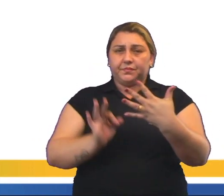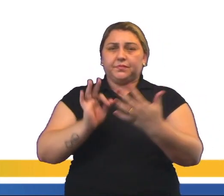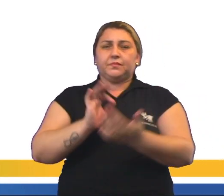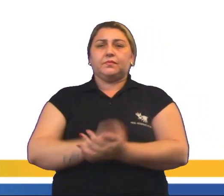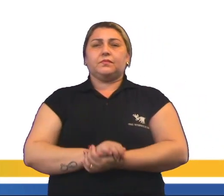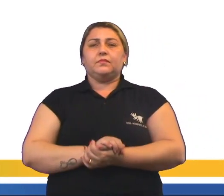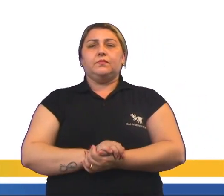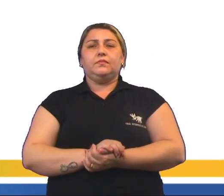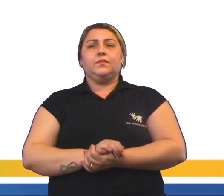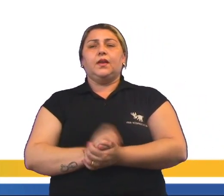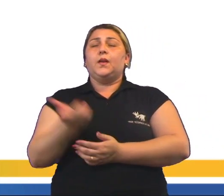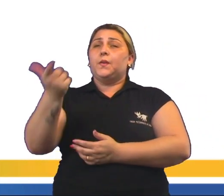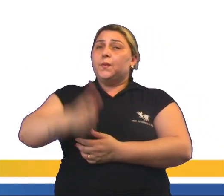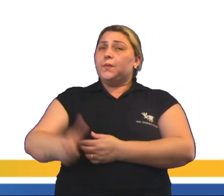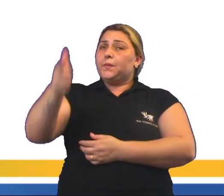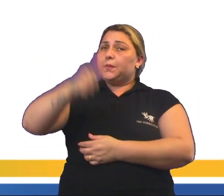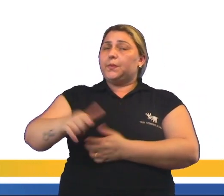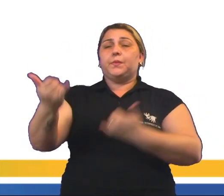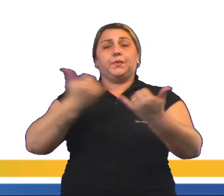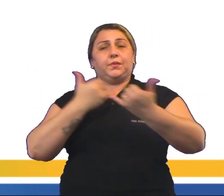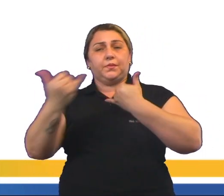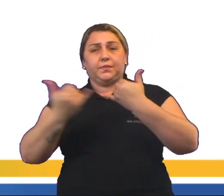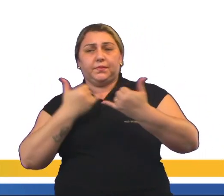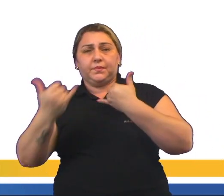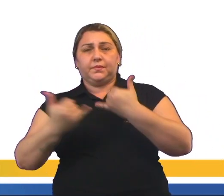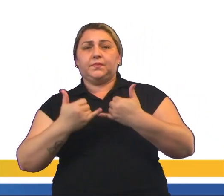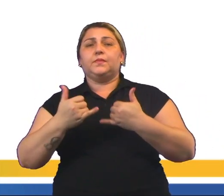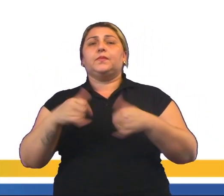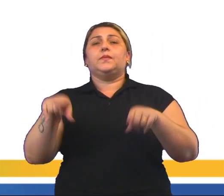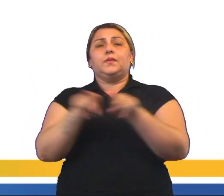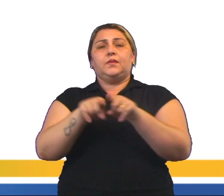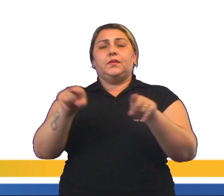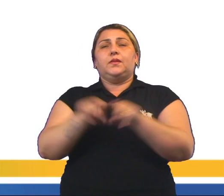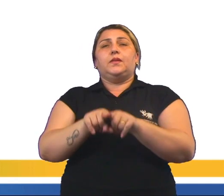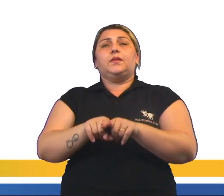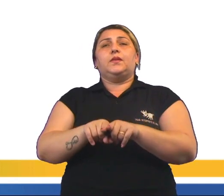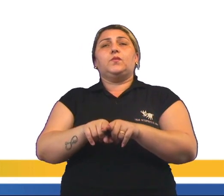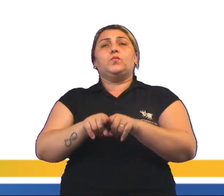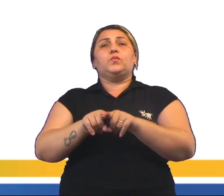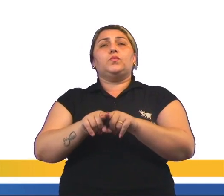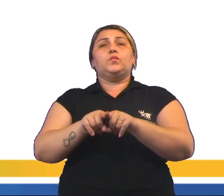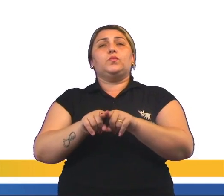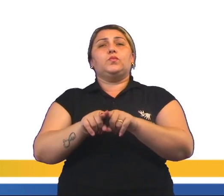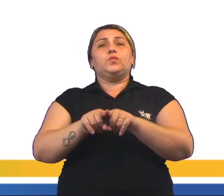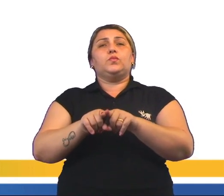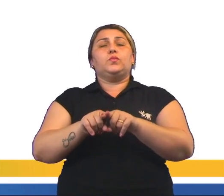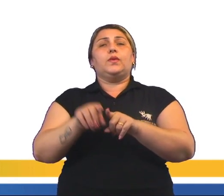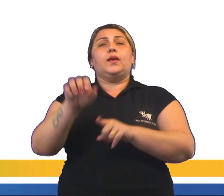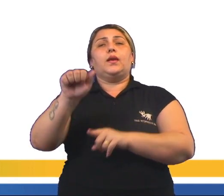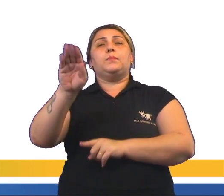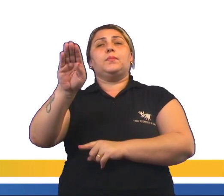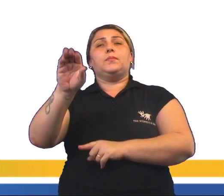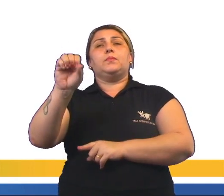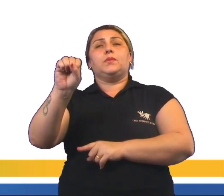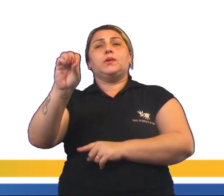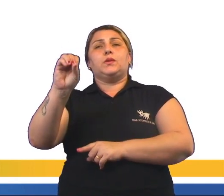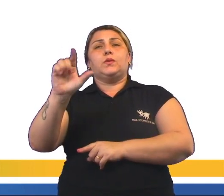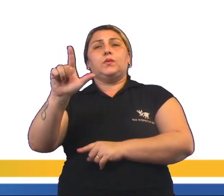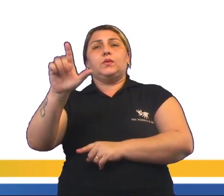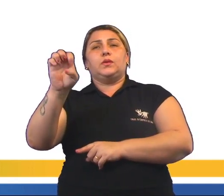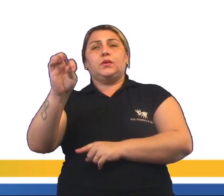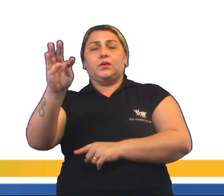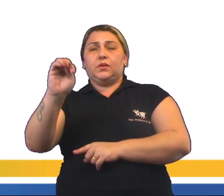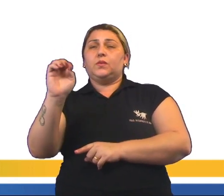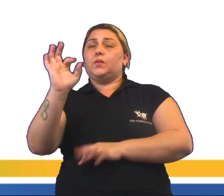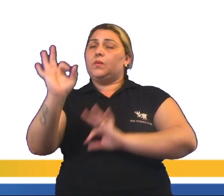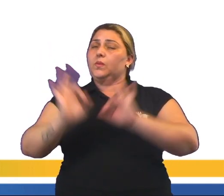rol e muitas repetições de dados, o rol torna-se obsoleto, pois a organização